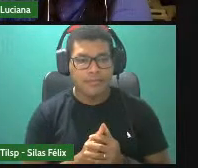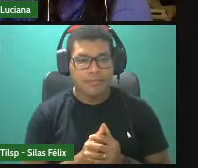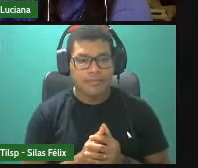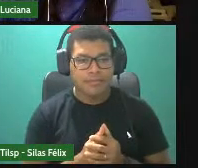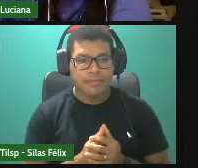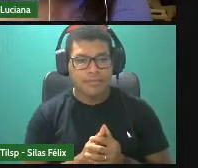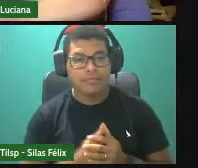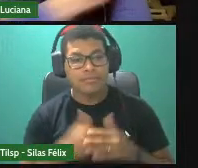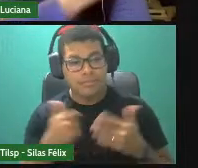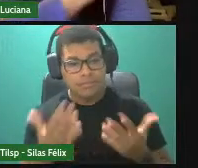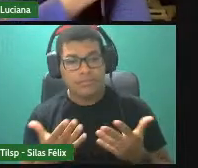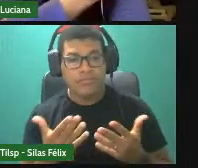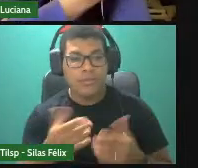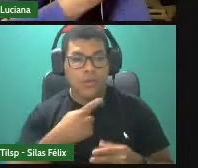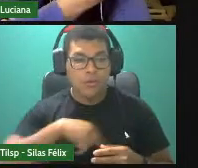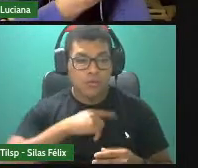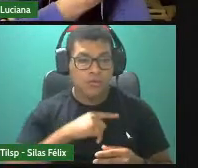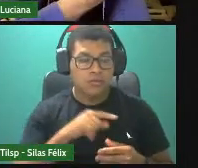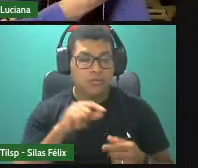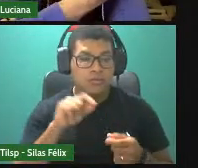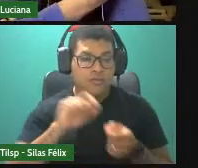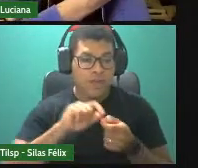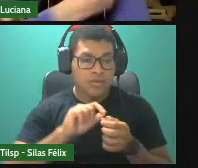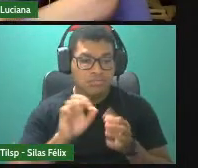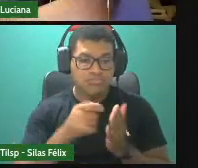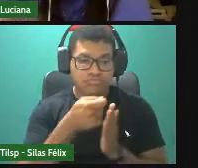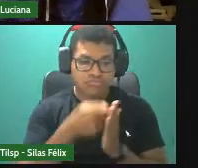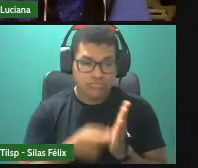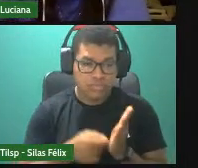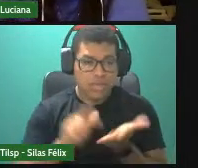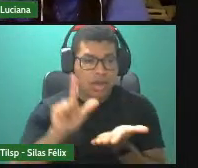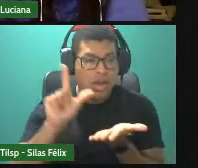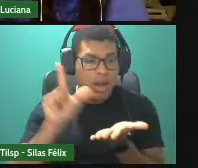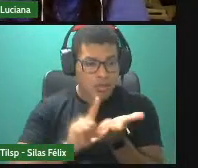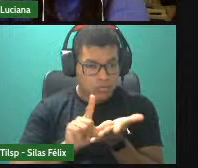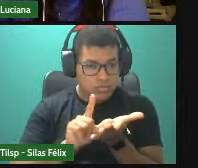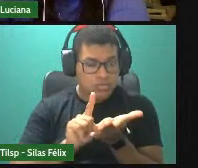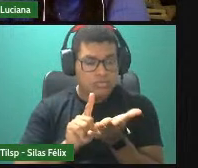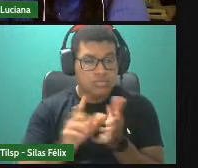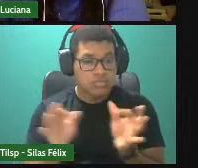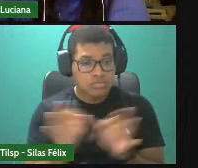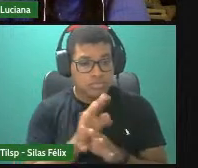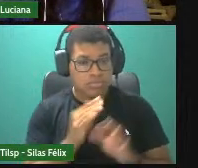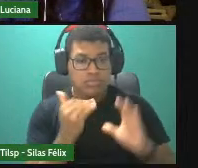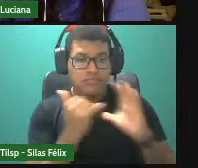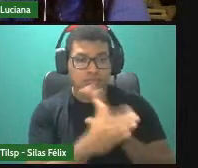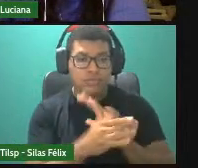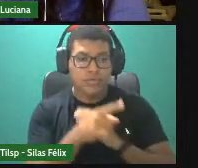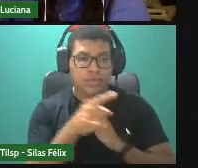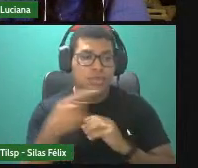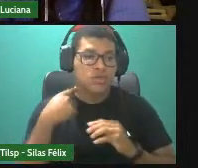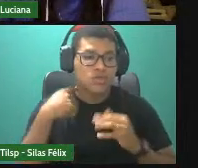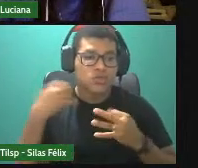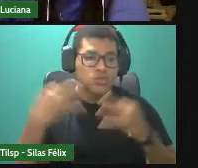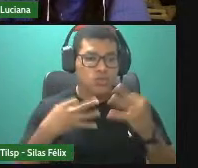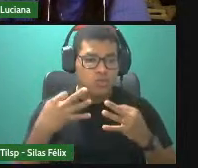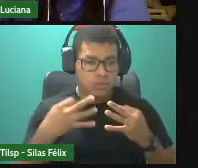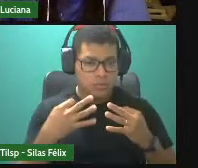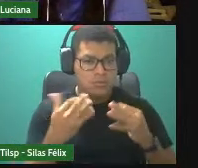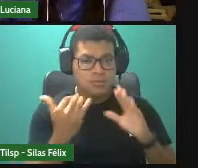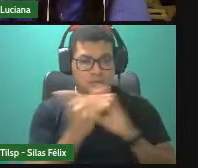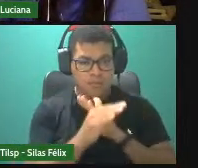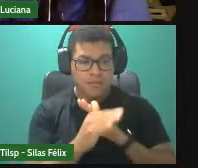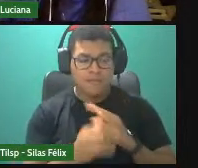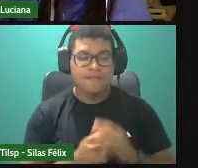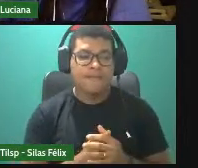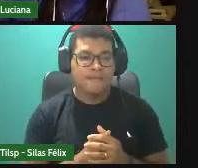E aí, então, a gente vai escrever um laudo e vai enviar para o juízo. E esse laudo,